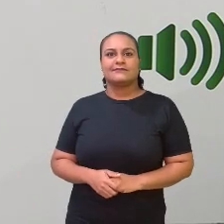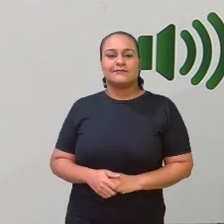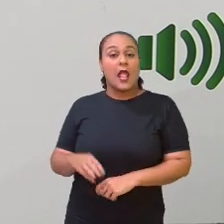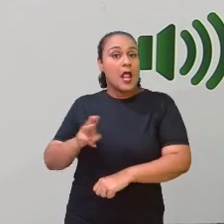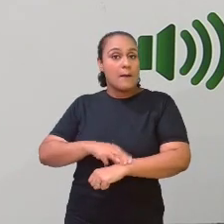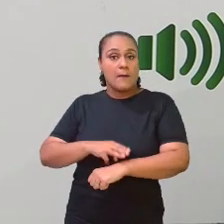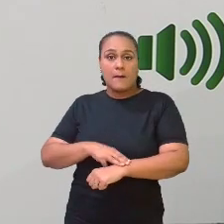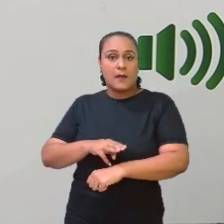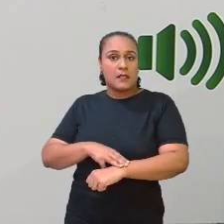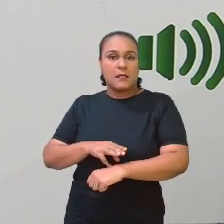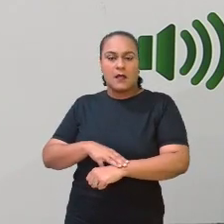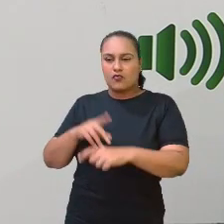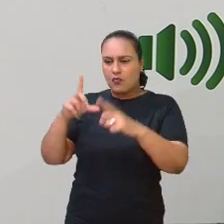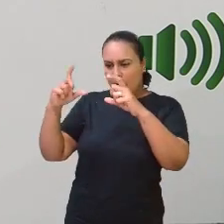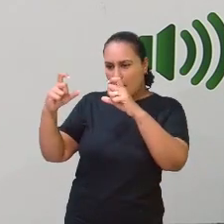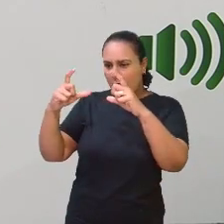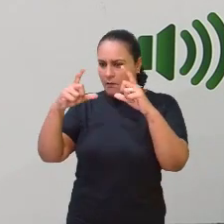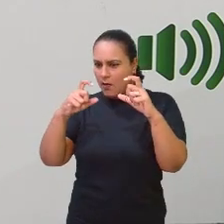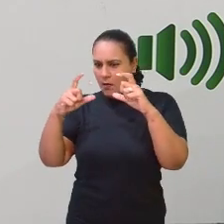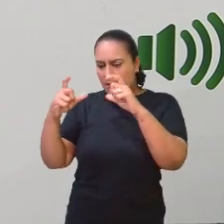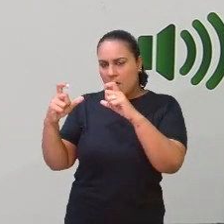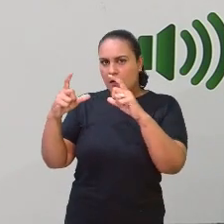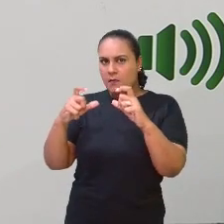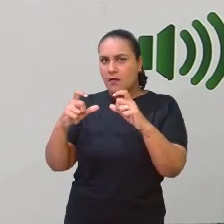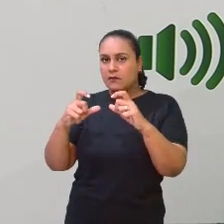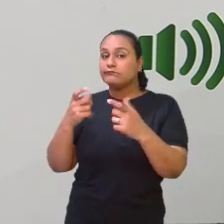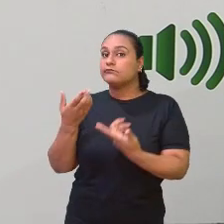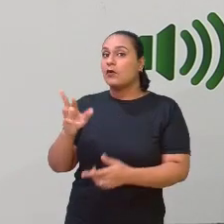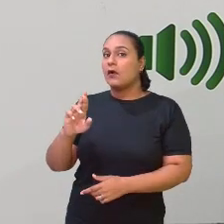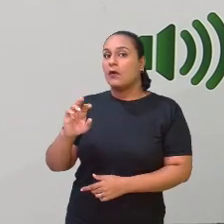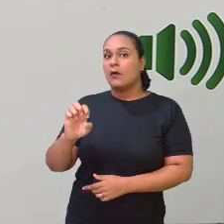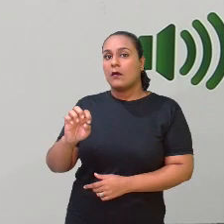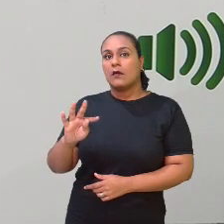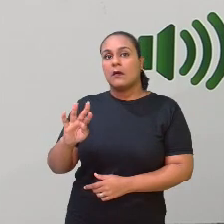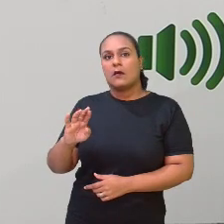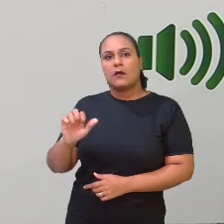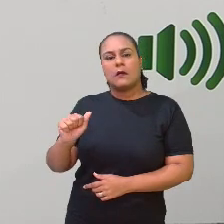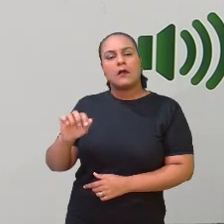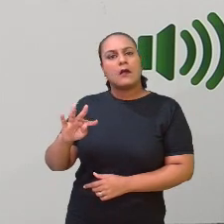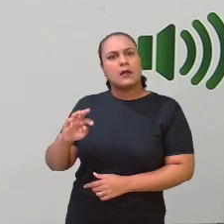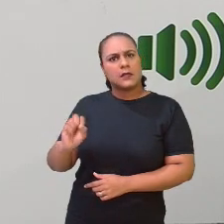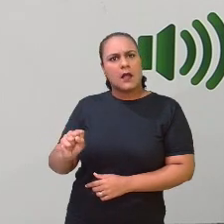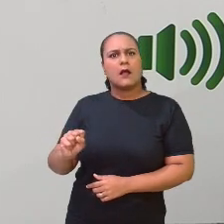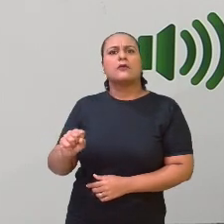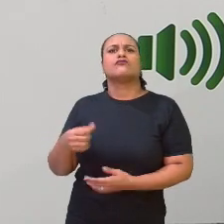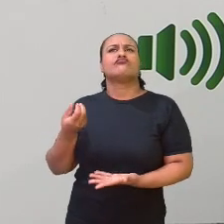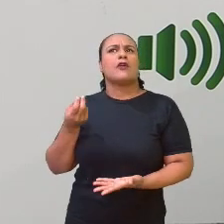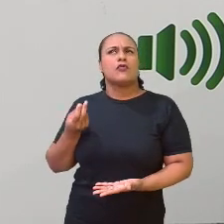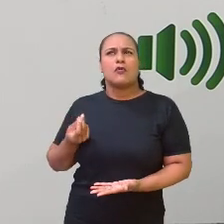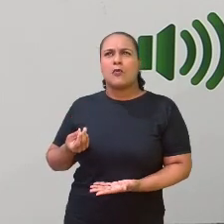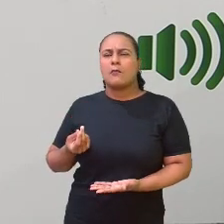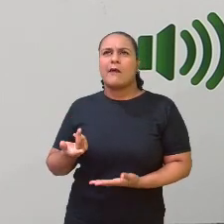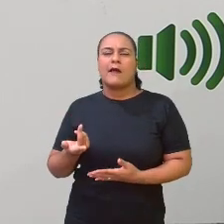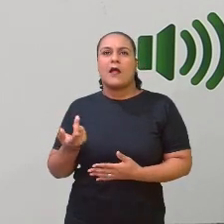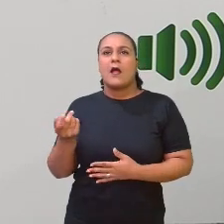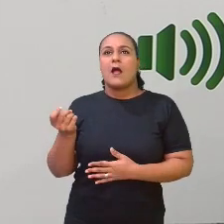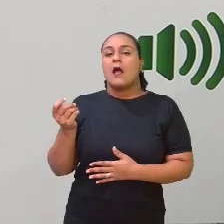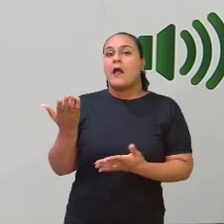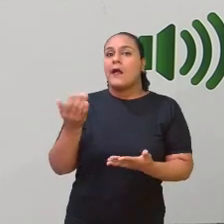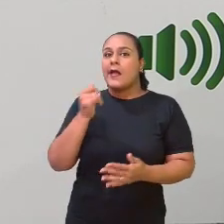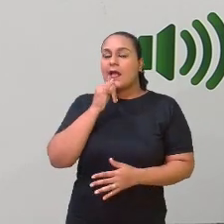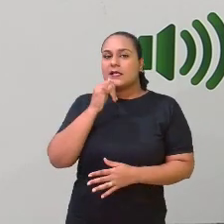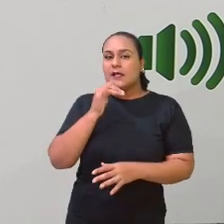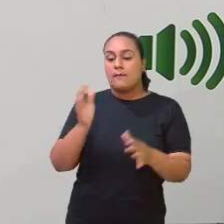que é fotografado. Um retrato ele pode durar dias, meses para ser feito,